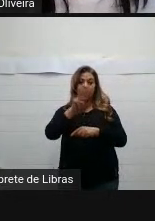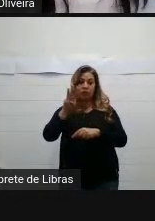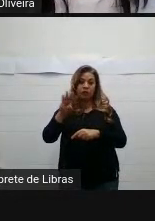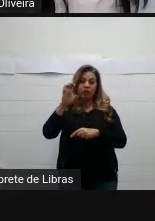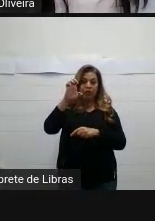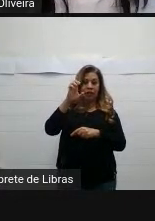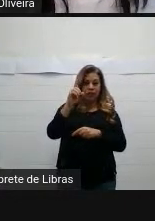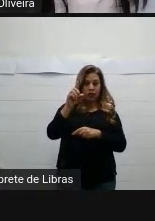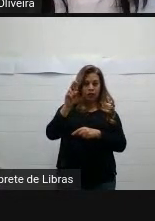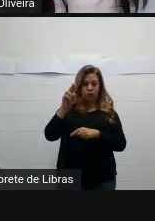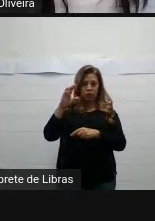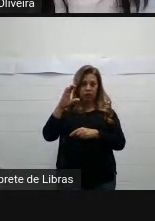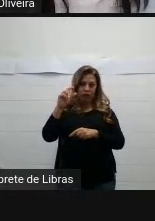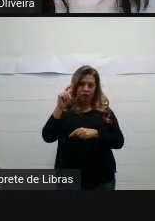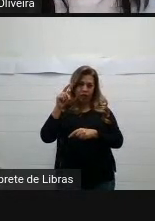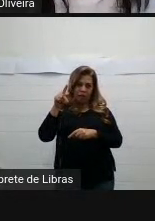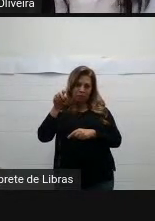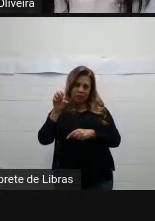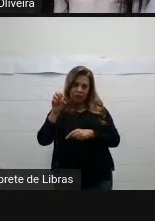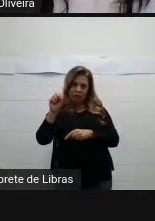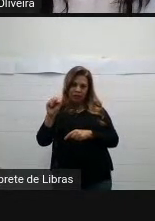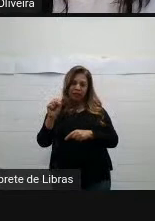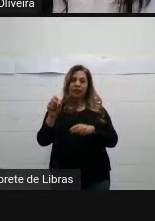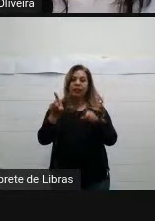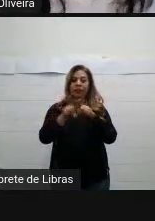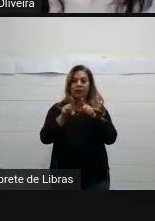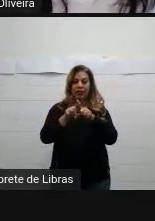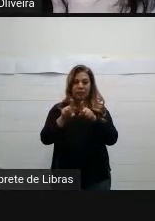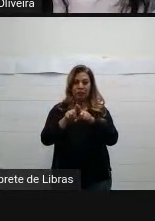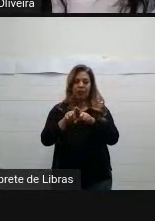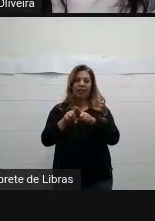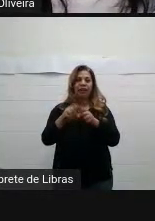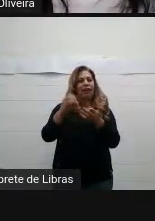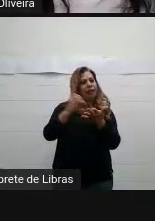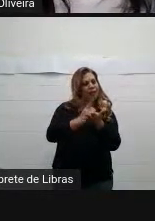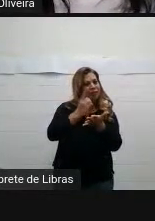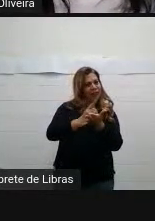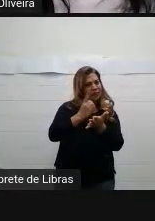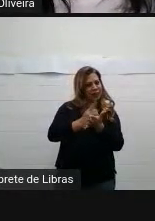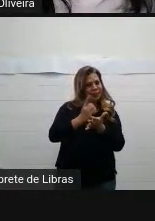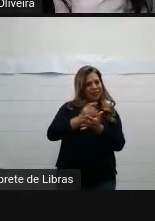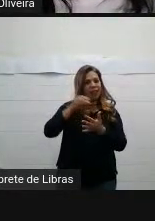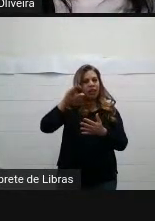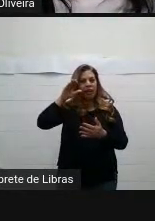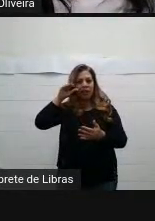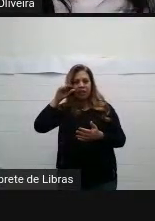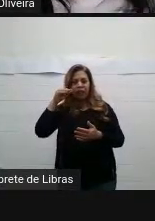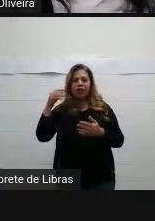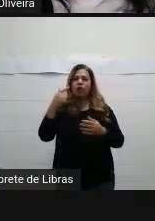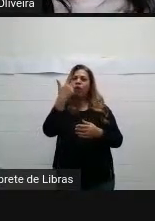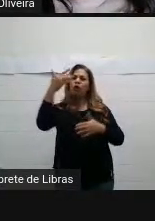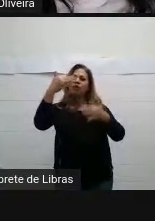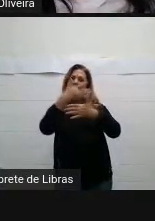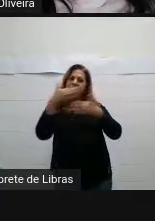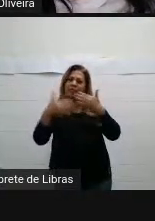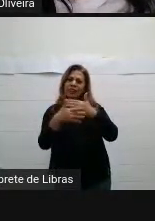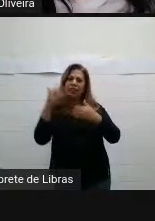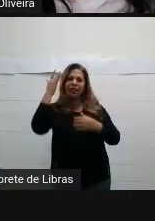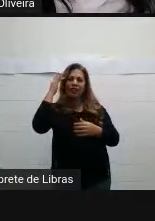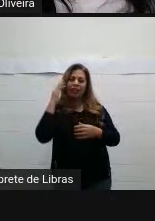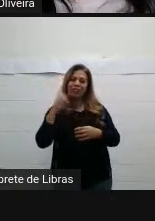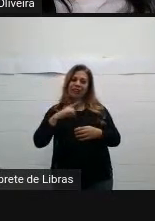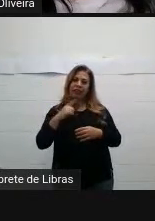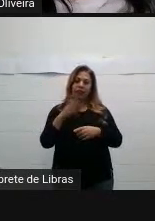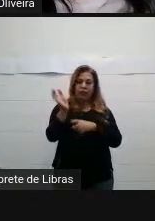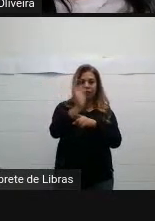dissertação também, para quem tiver curiosidade. E só passa mais os slides para eu ver se... Eu acho que eu coloquei um vídeo